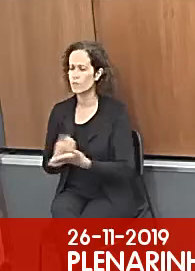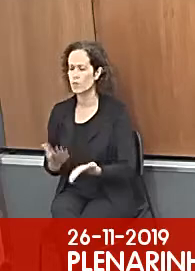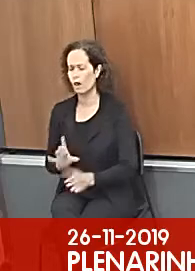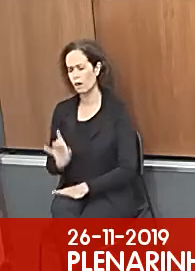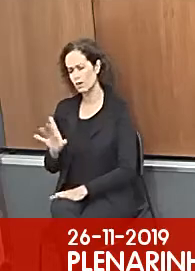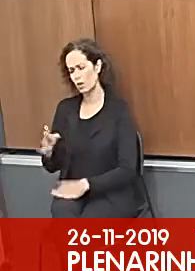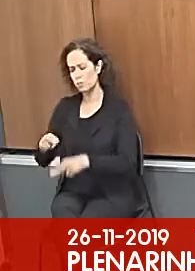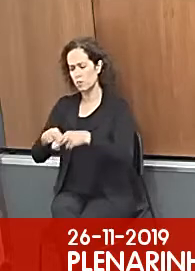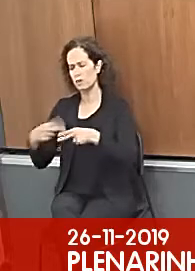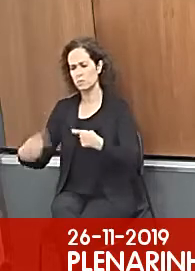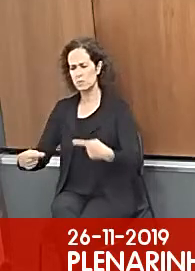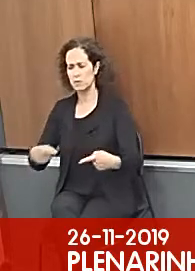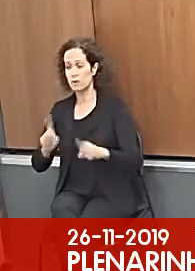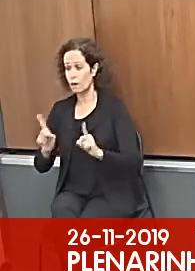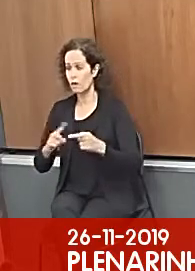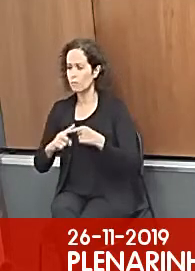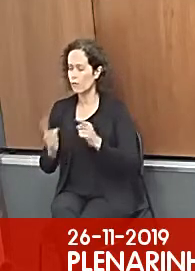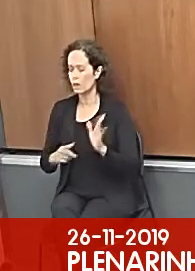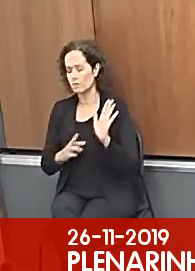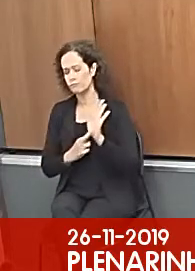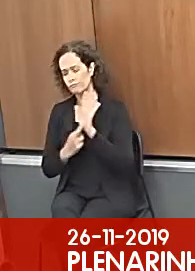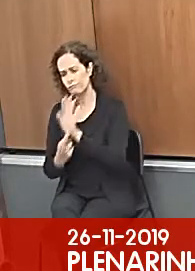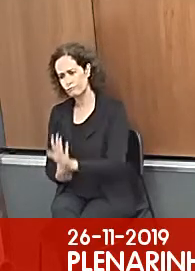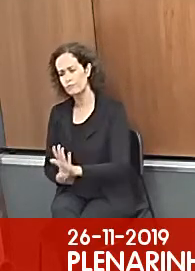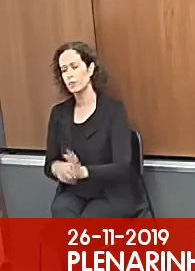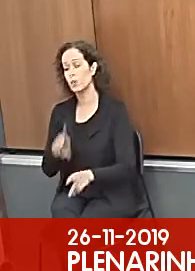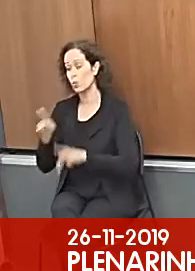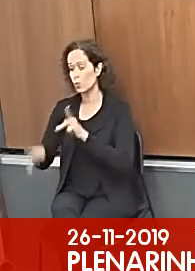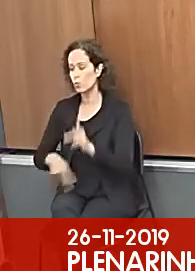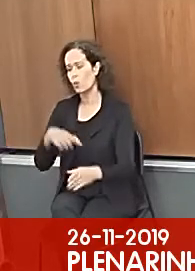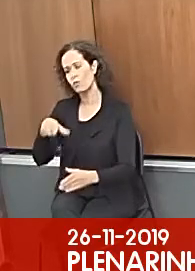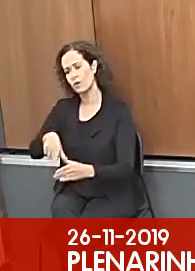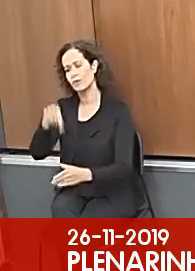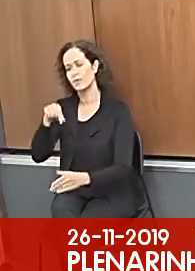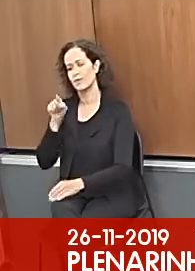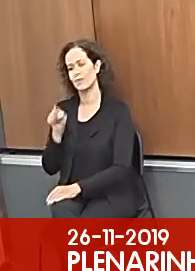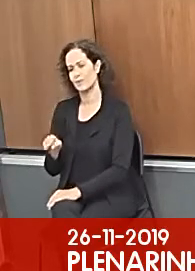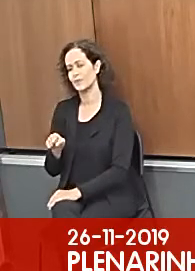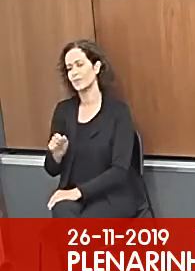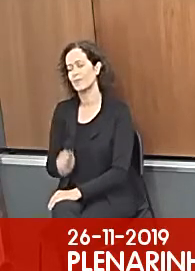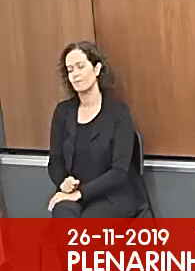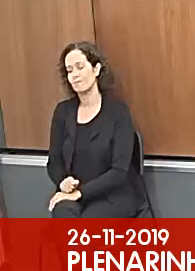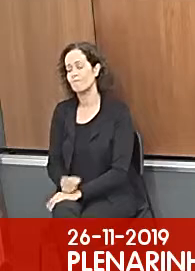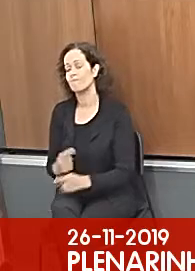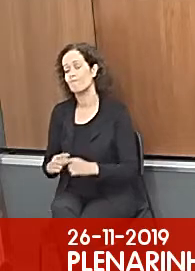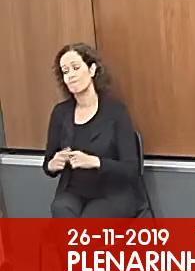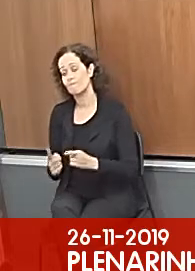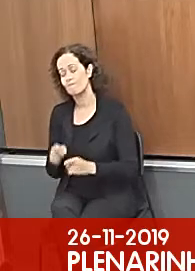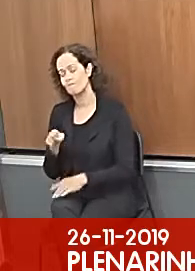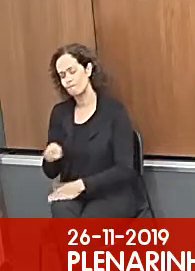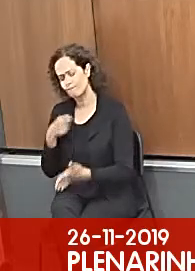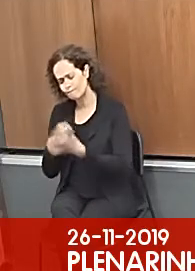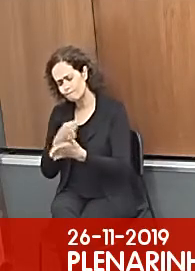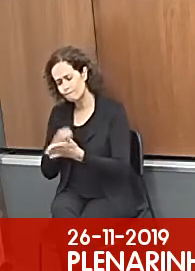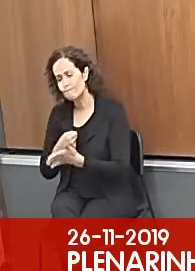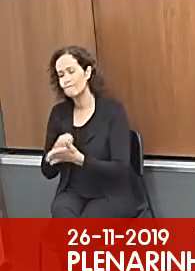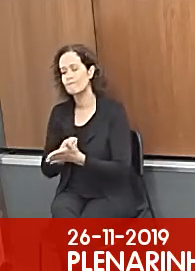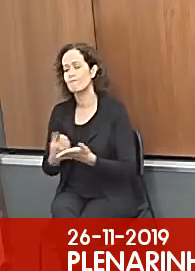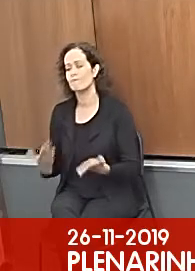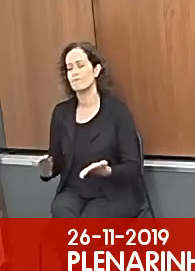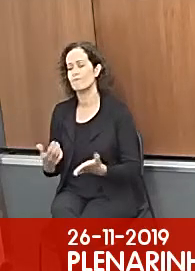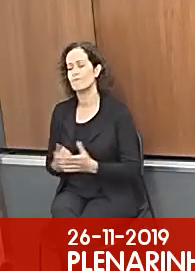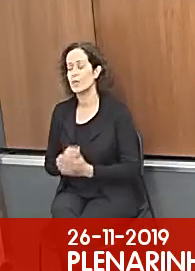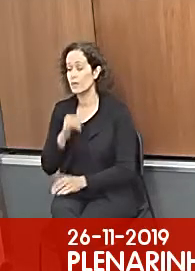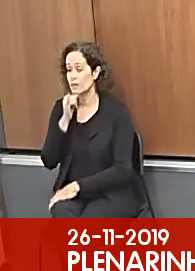política. Ele está aqui nos representando como eleito pelo povo que foi, né? Mas ele está pela causa. Por